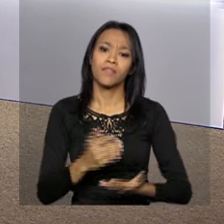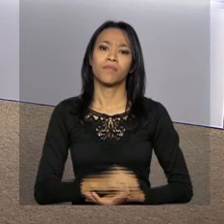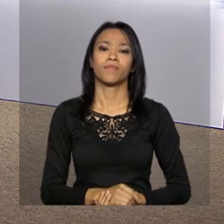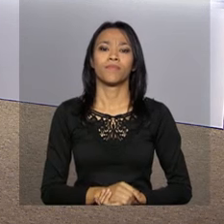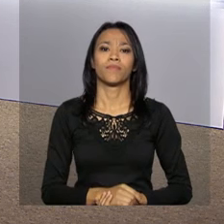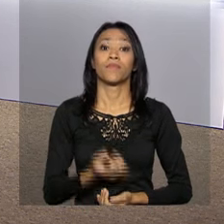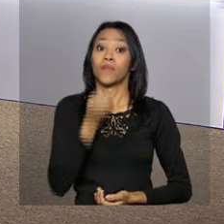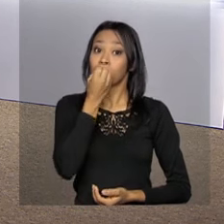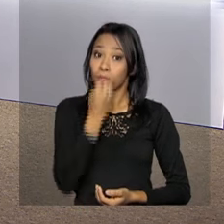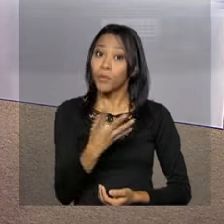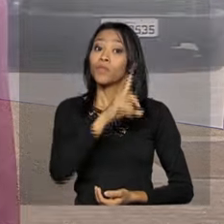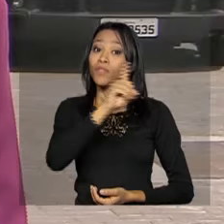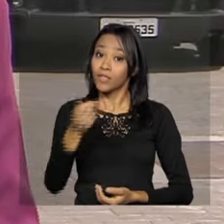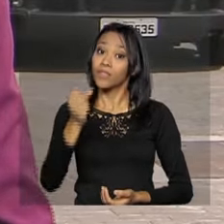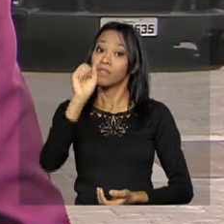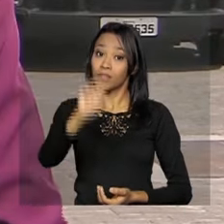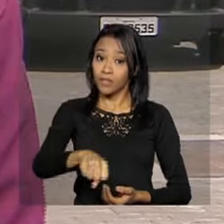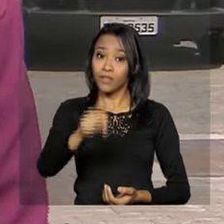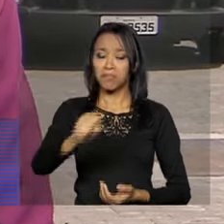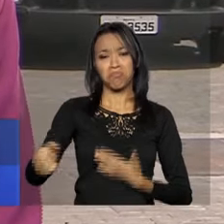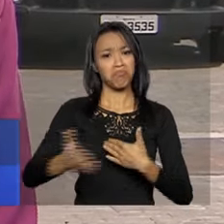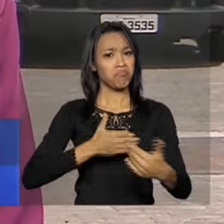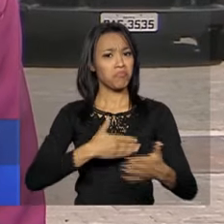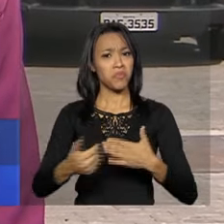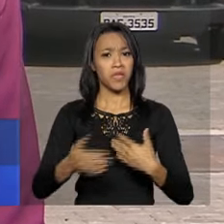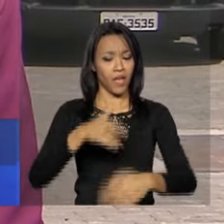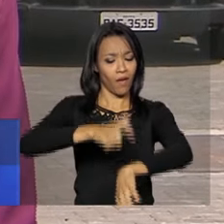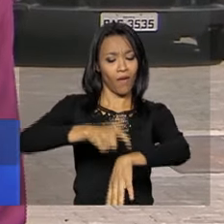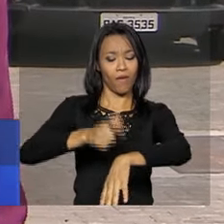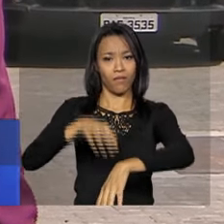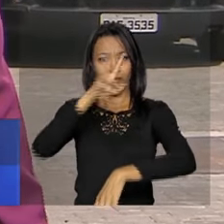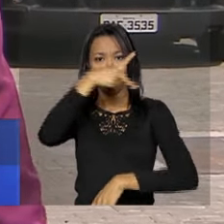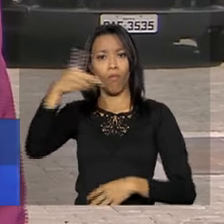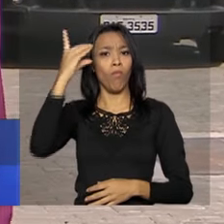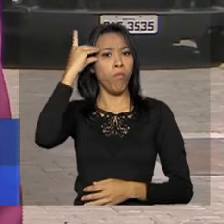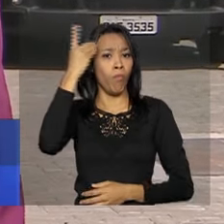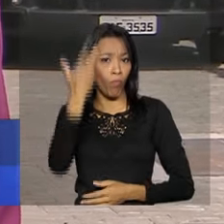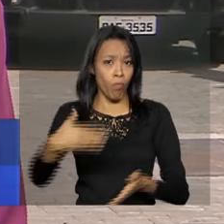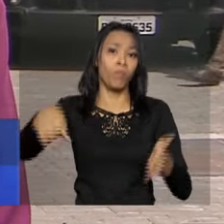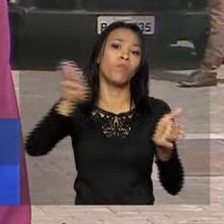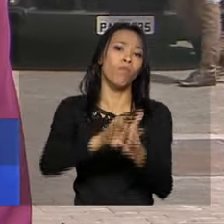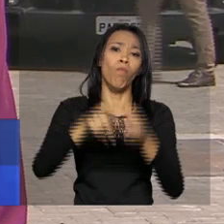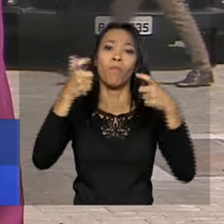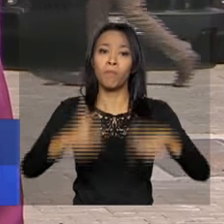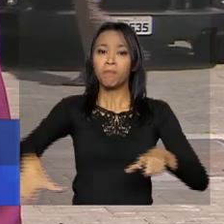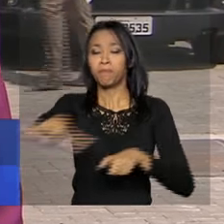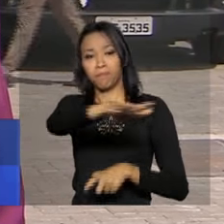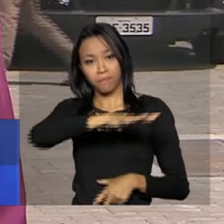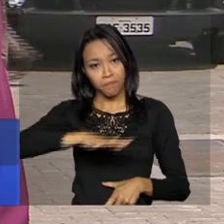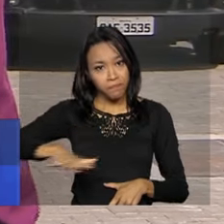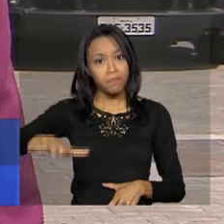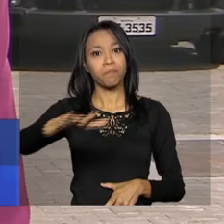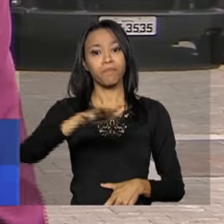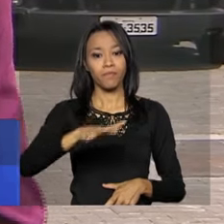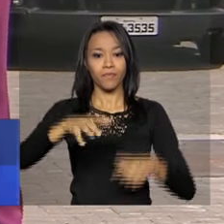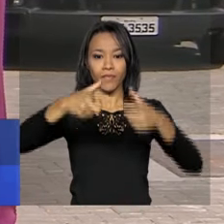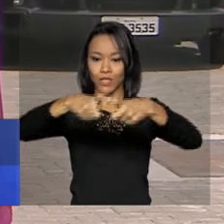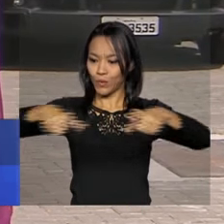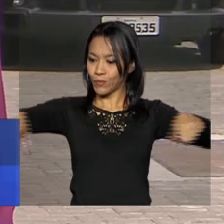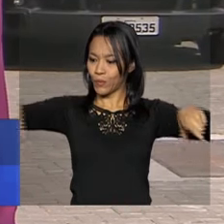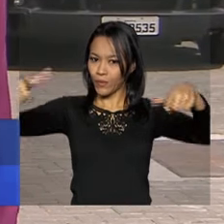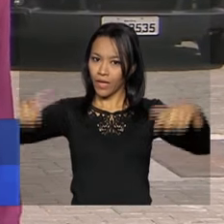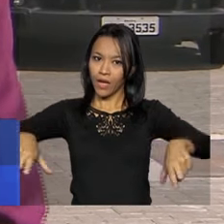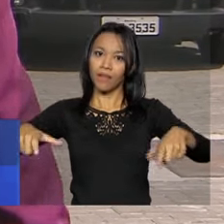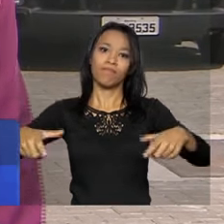Bom dia, Daniela. Isso mesmo, a qualquer momento a presidenta Dilma Rousseff chega aqui ao Parque Olímpico da Barra da Tijuca, o coração dos